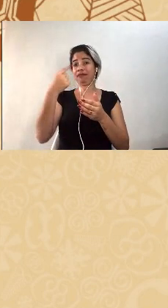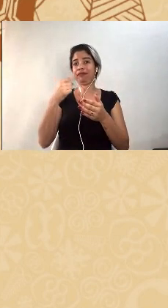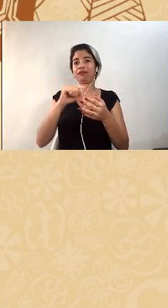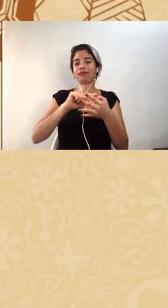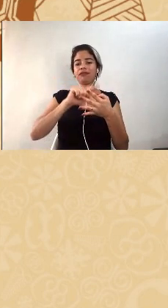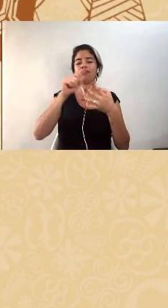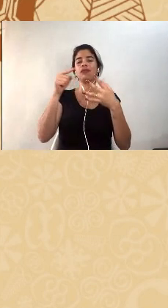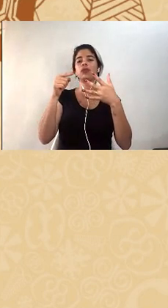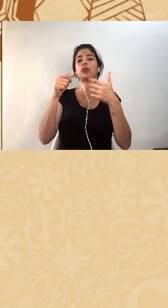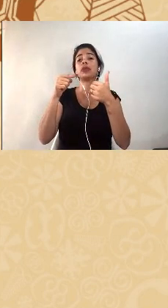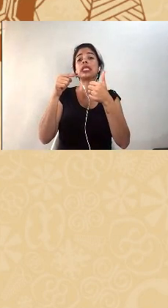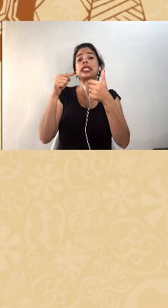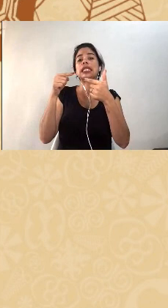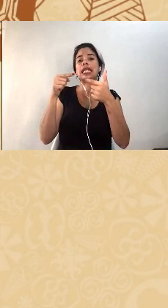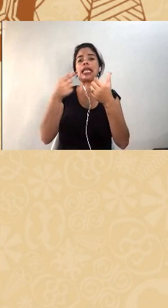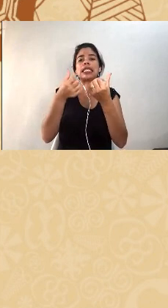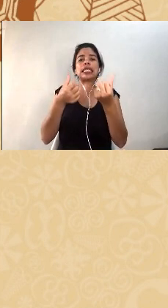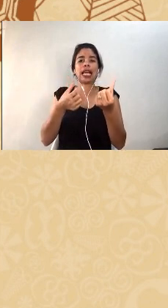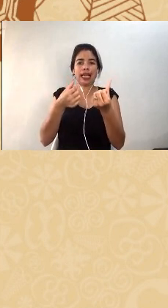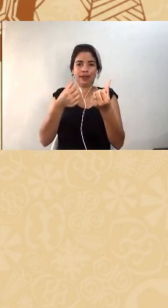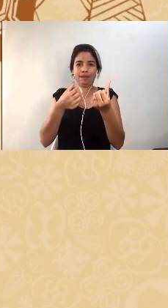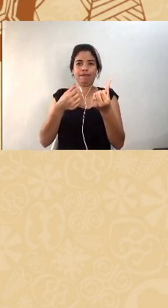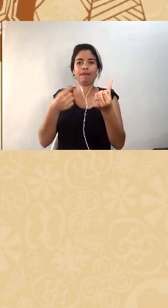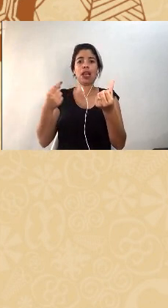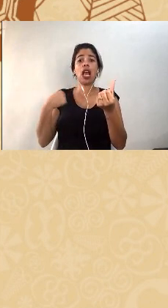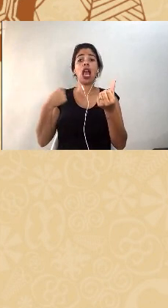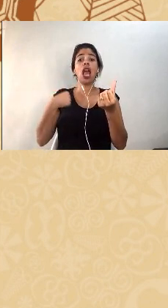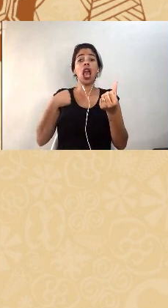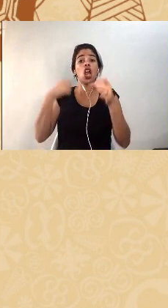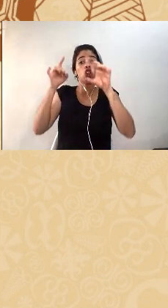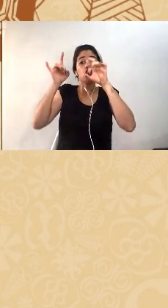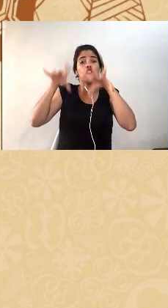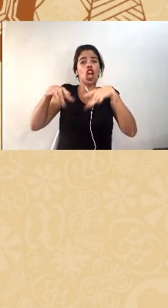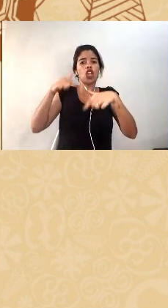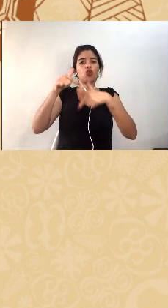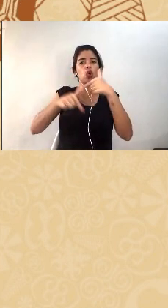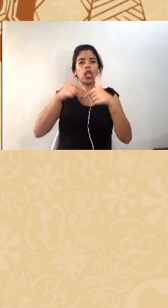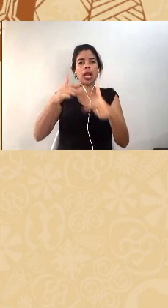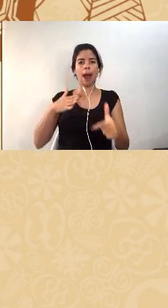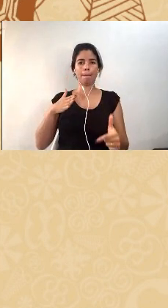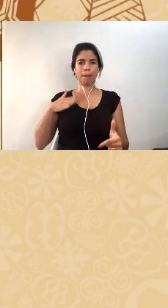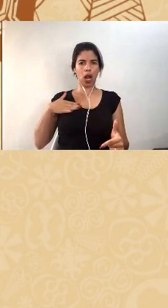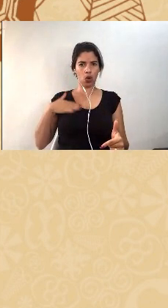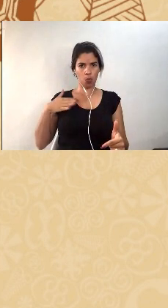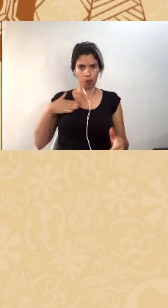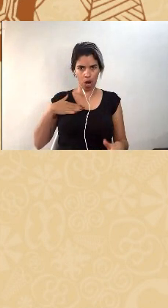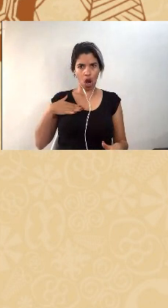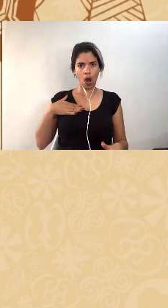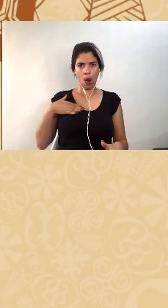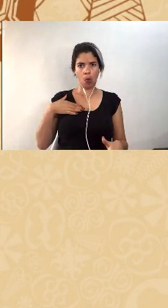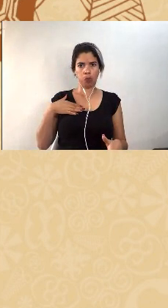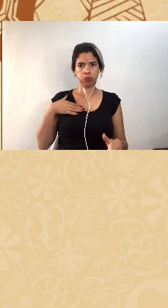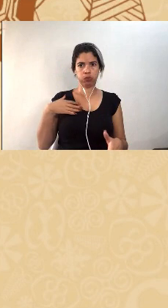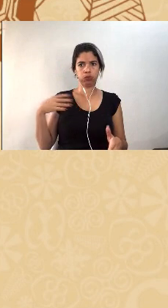Eu renunciaria ao meu emprego? Eu daria meu lugar numa oportunidade de emprego?